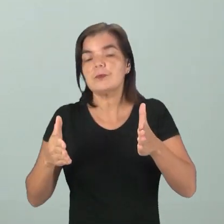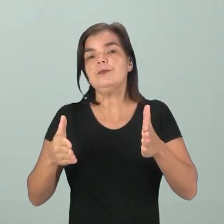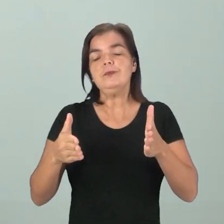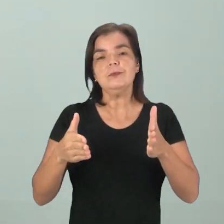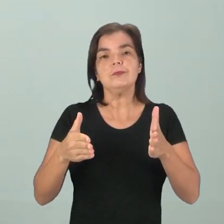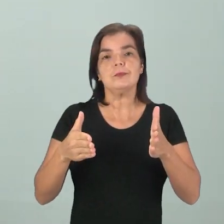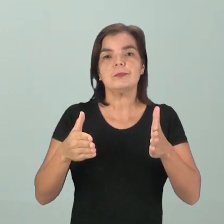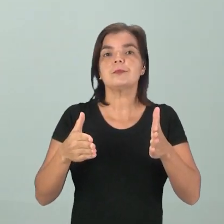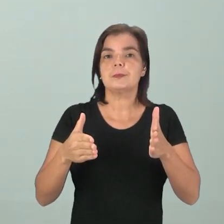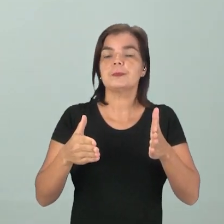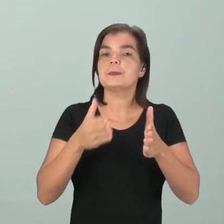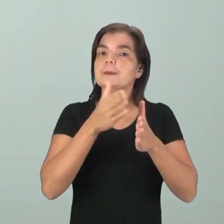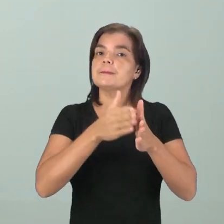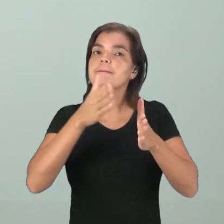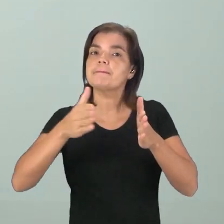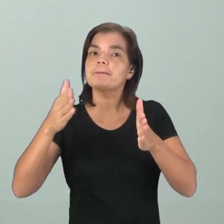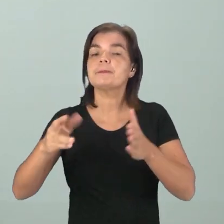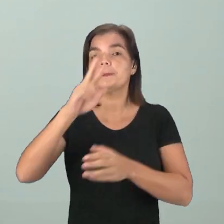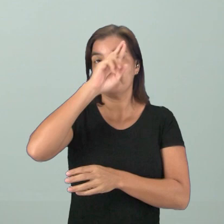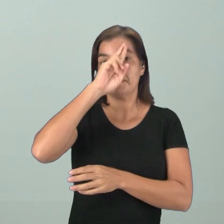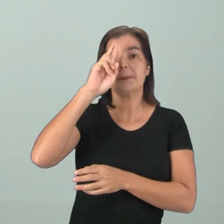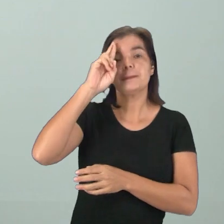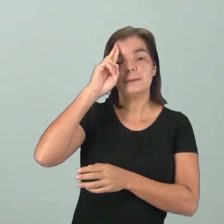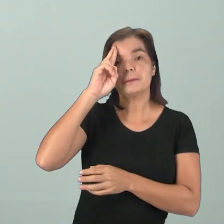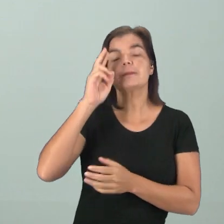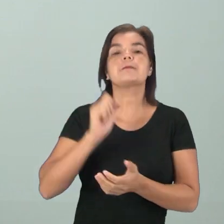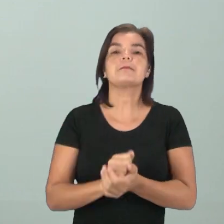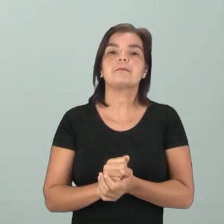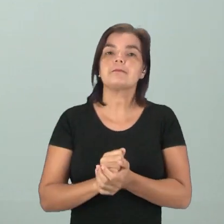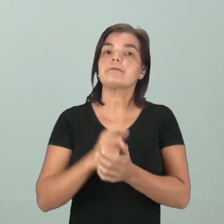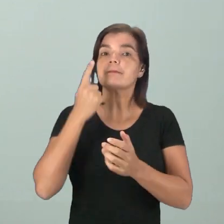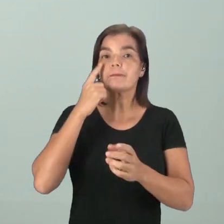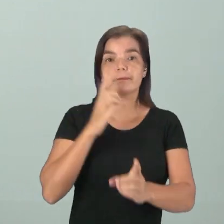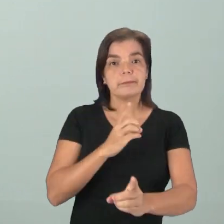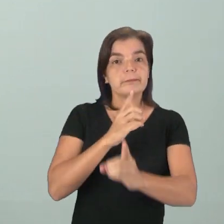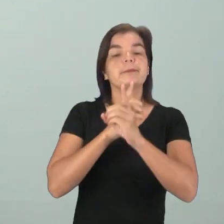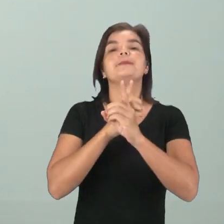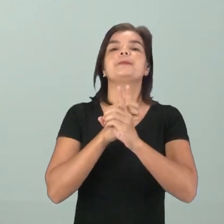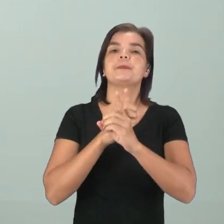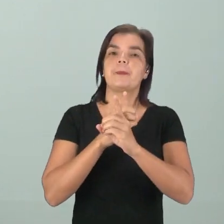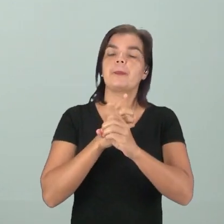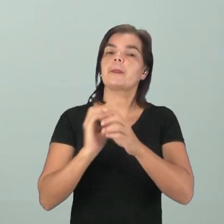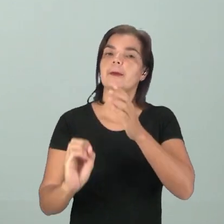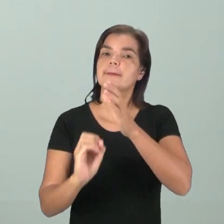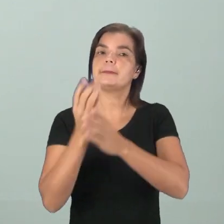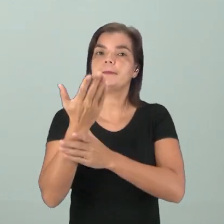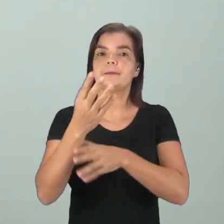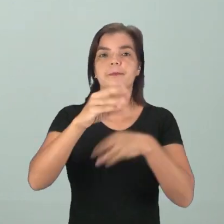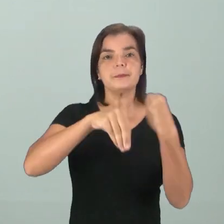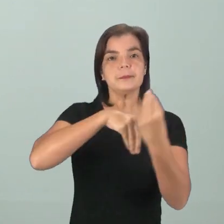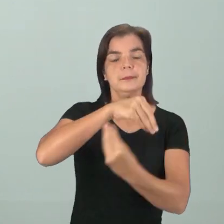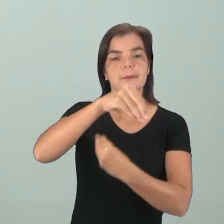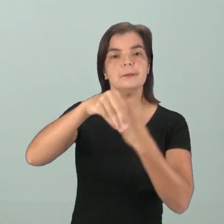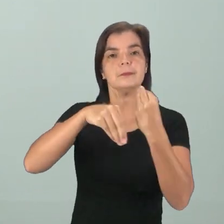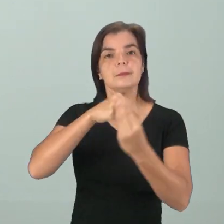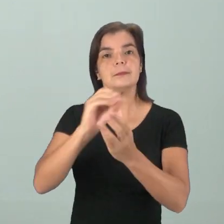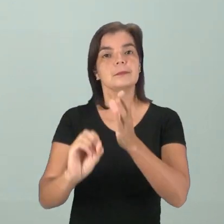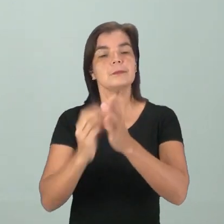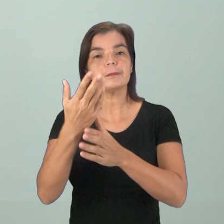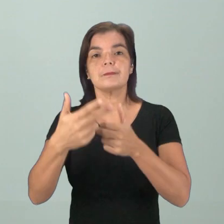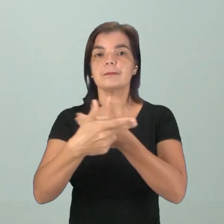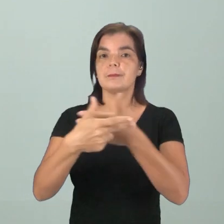dos processos históricos vão se chocar e vão acontecer fatos que